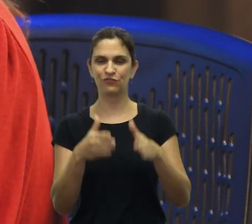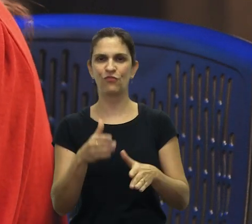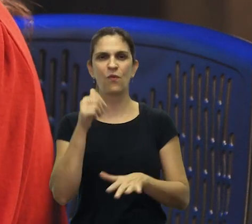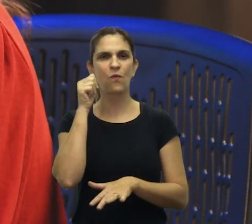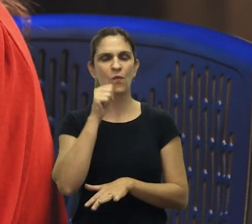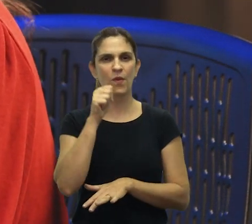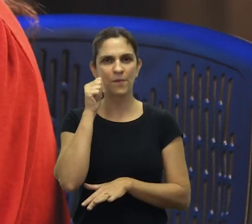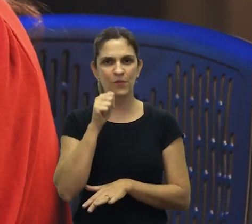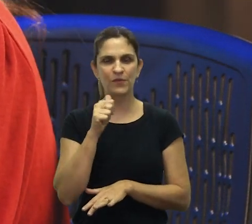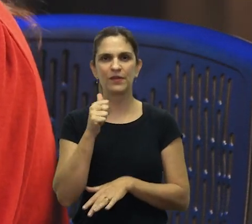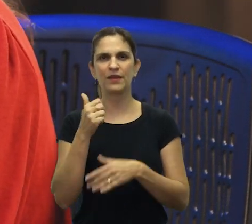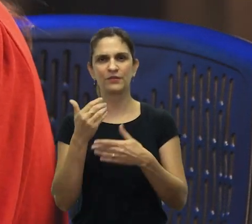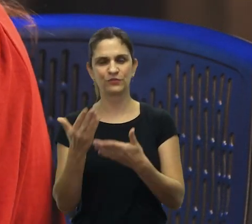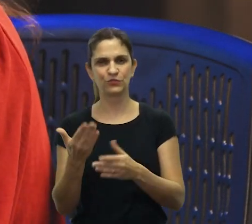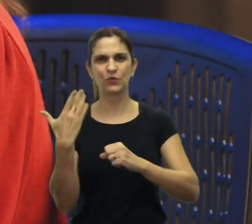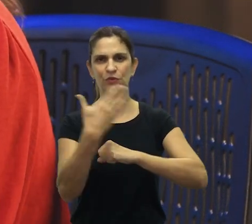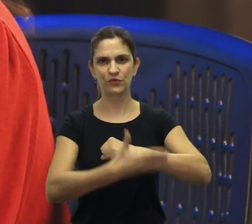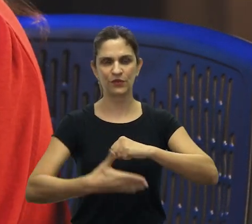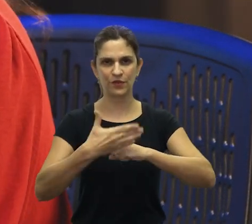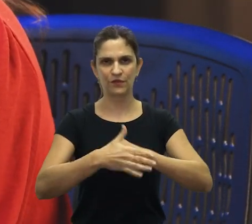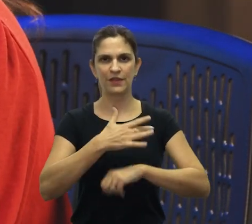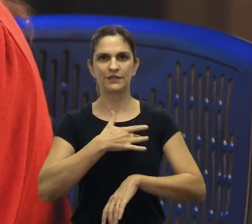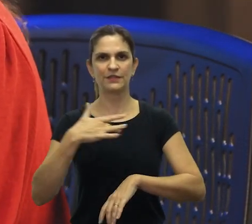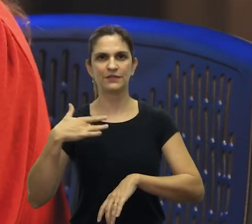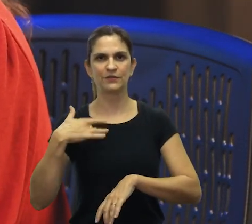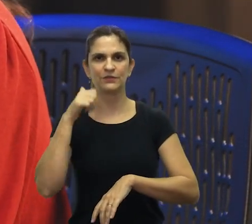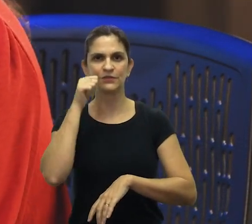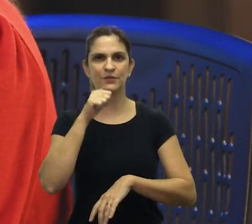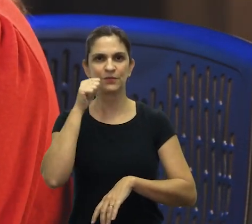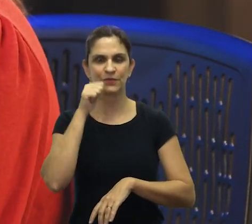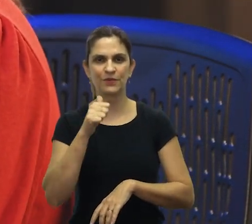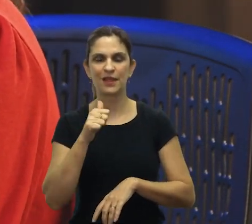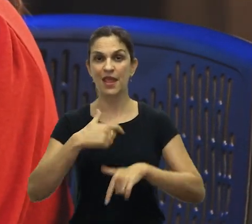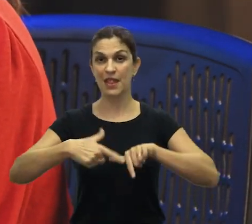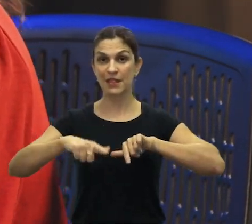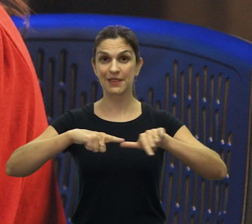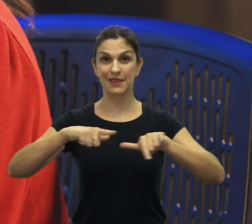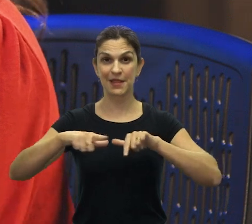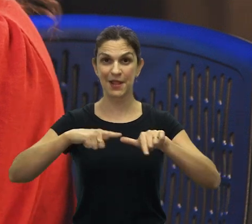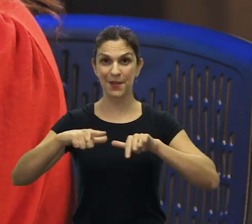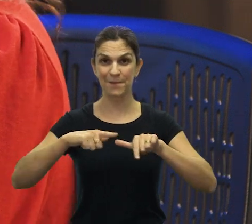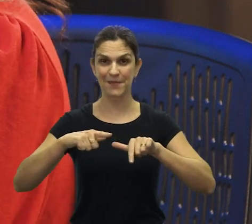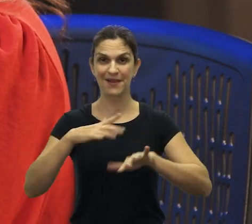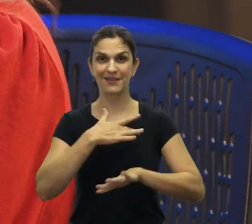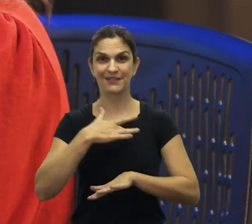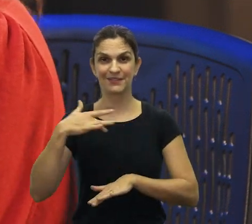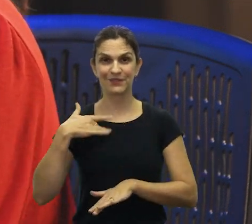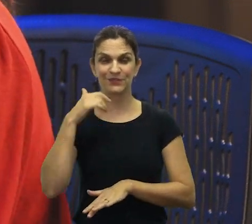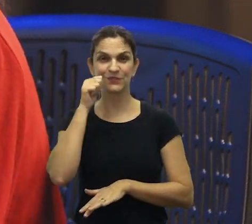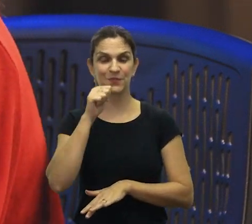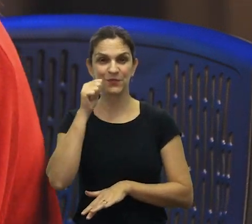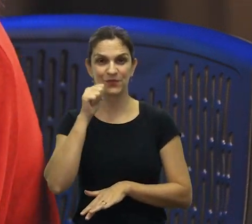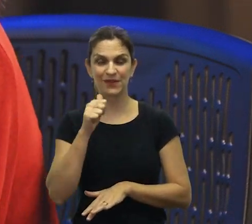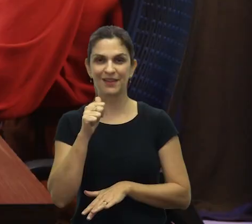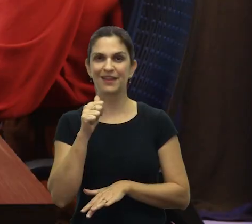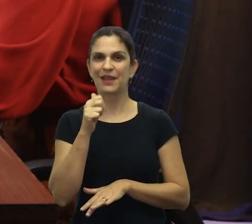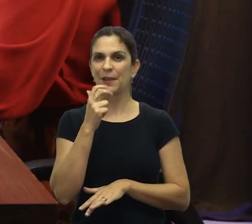mulher, não tem como, você entende e defende a saúde da mulher, então você trabalha mesmo pela saúde da